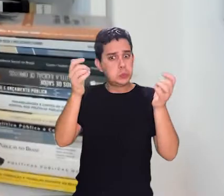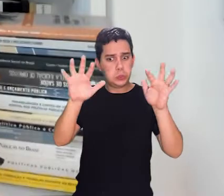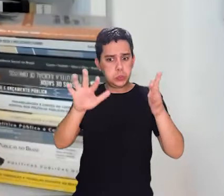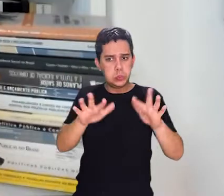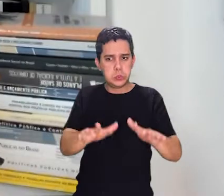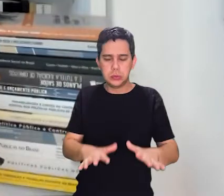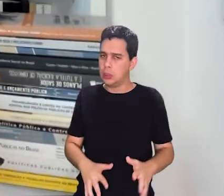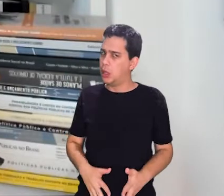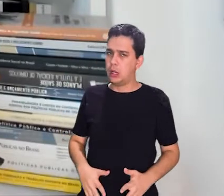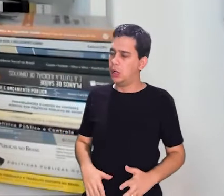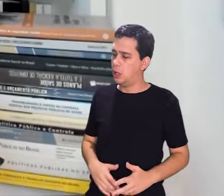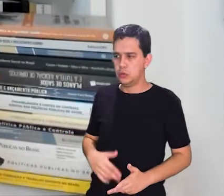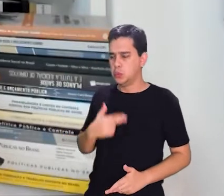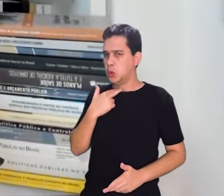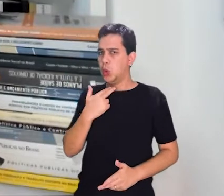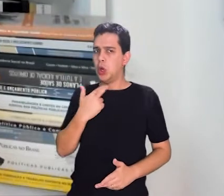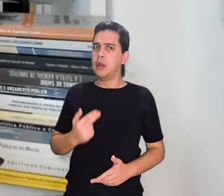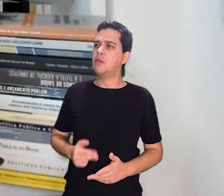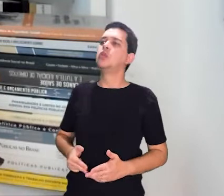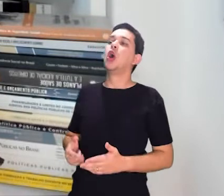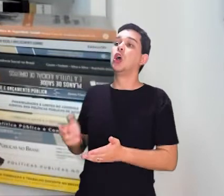inaceitável. Isso determinou